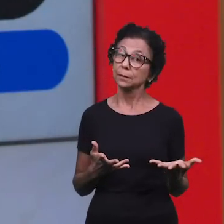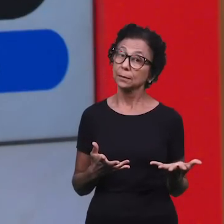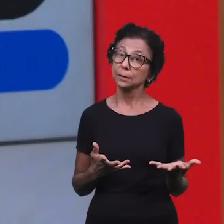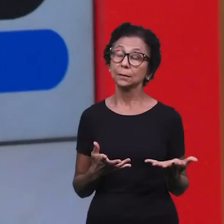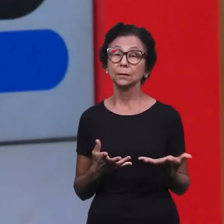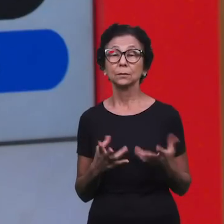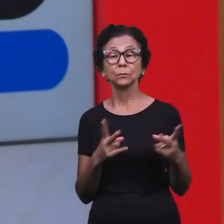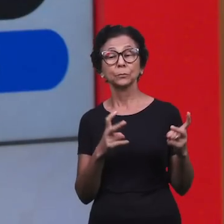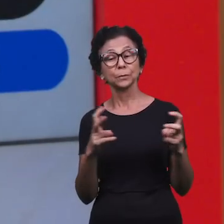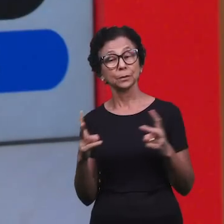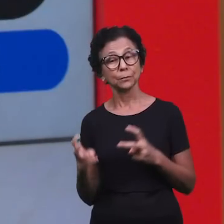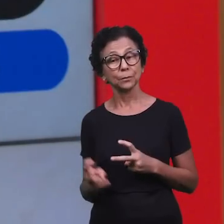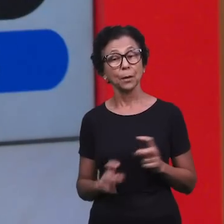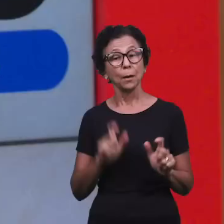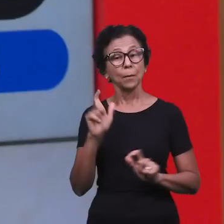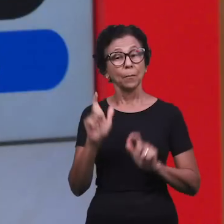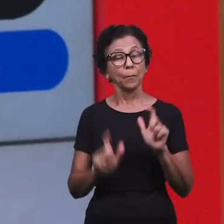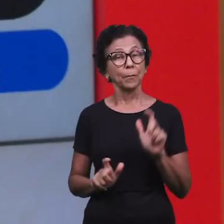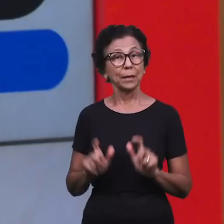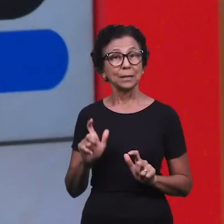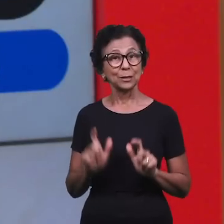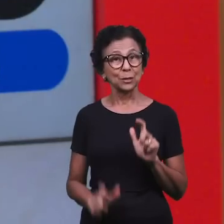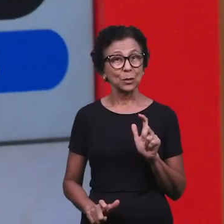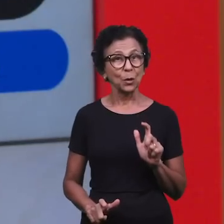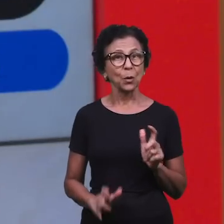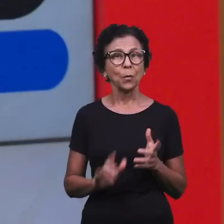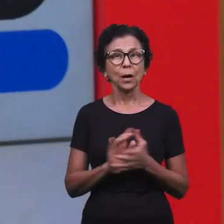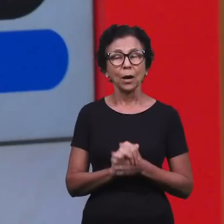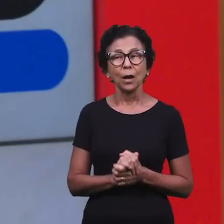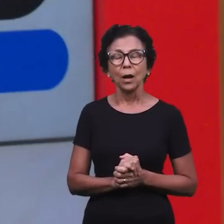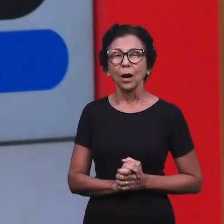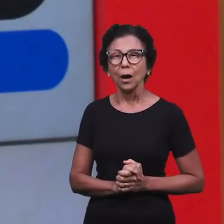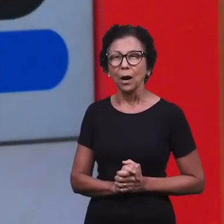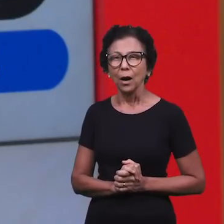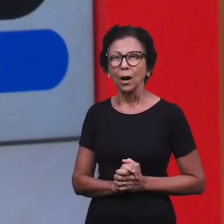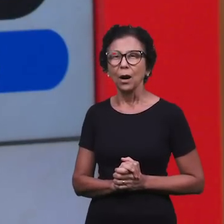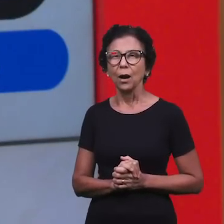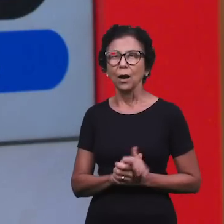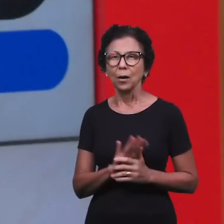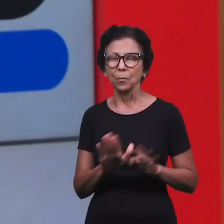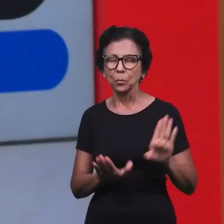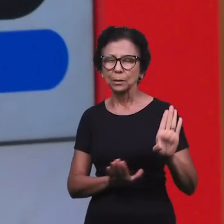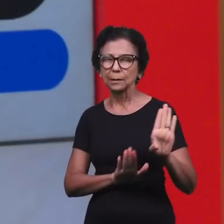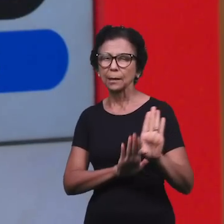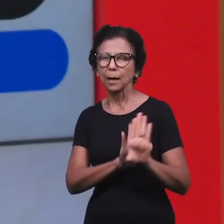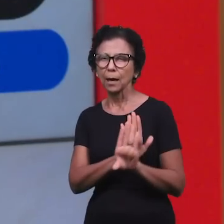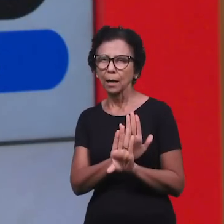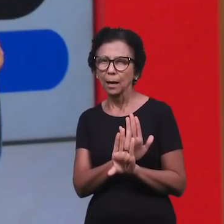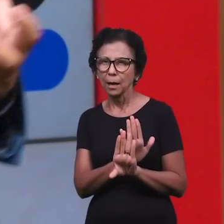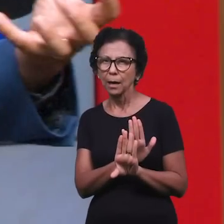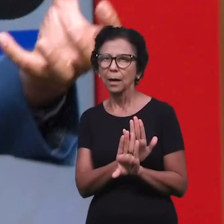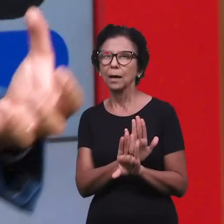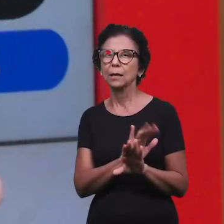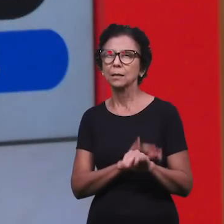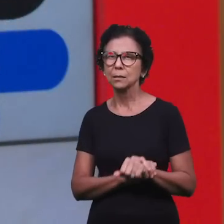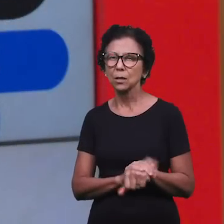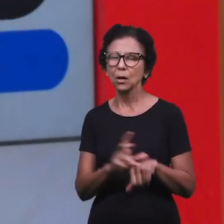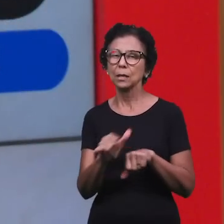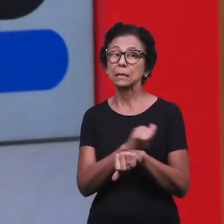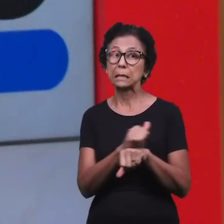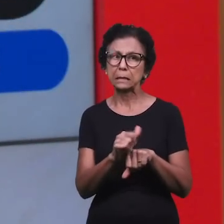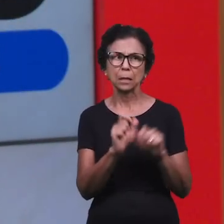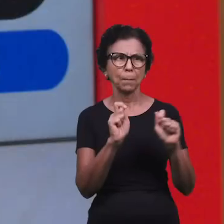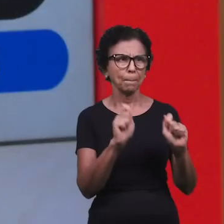gente vê são pessoas oferecendo métodos infalíveis que você vai conseguir passar sem